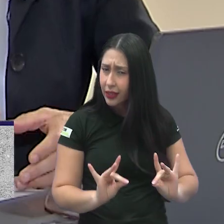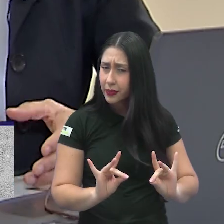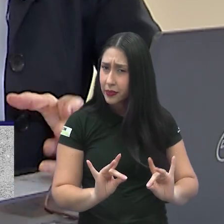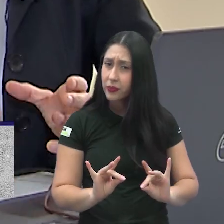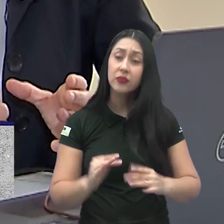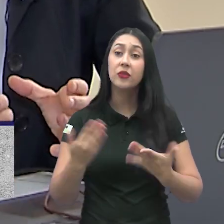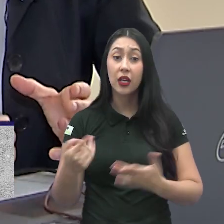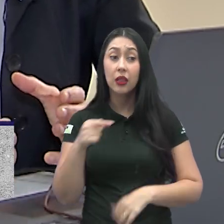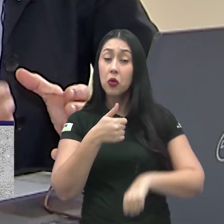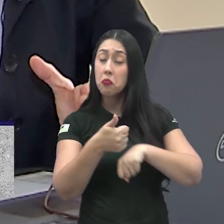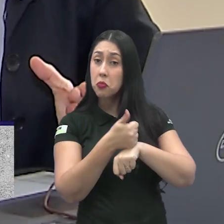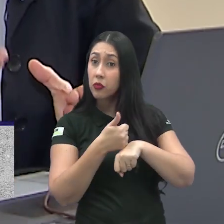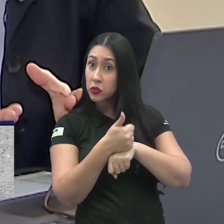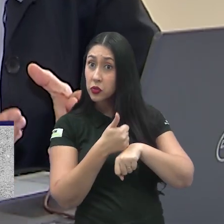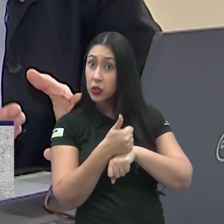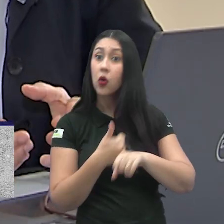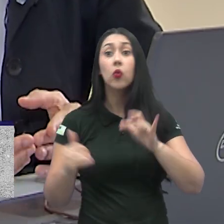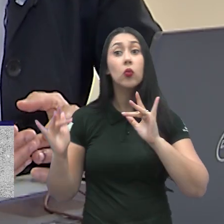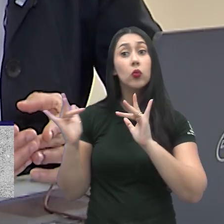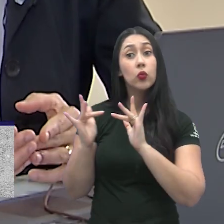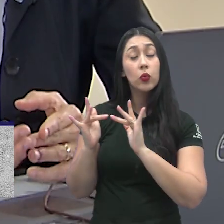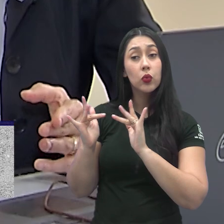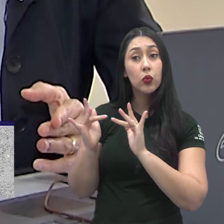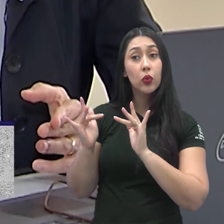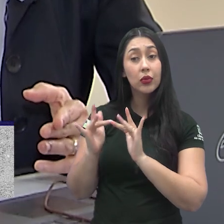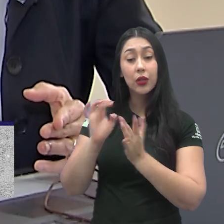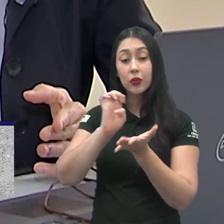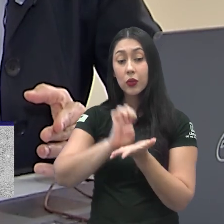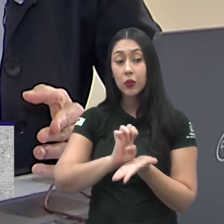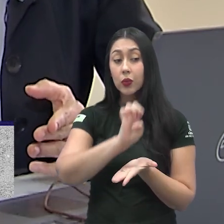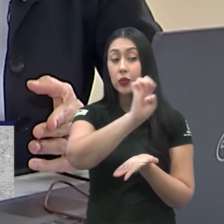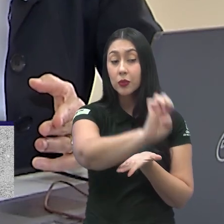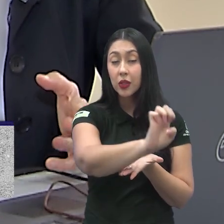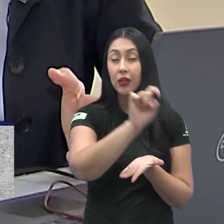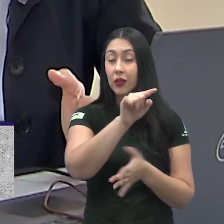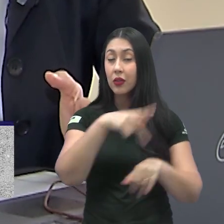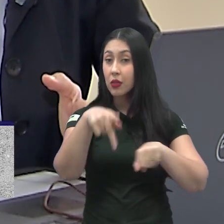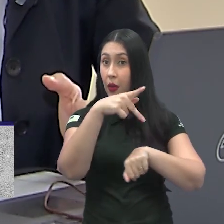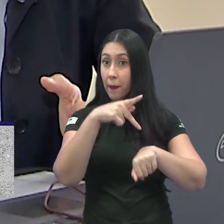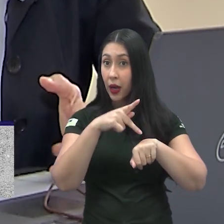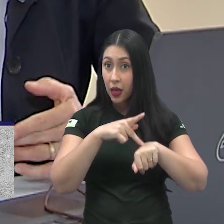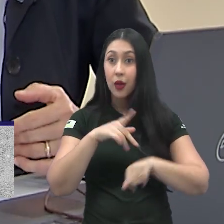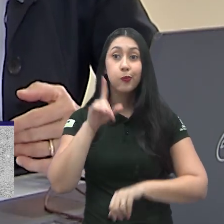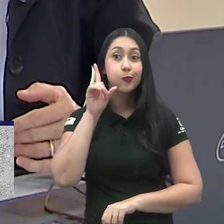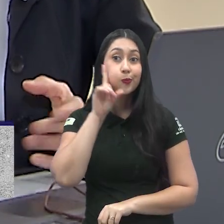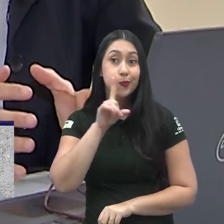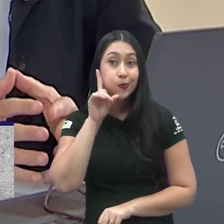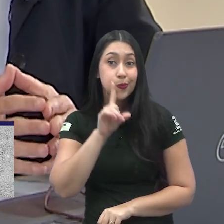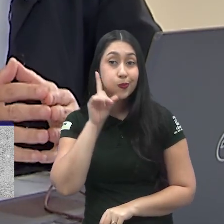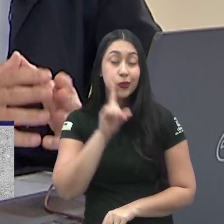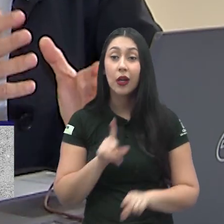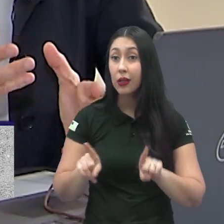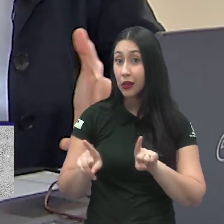aqui. Daí o nosso agente vai entrar em contato com o exportador nos Estados Unidos e também